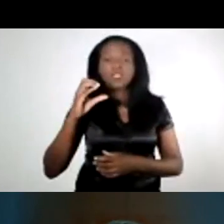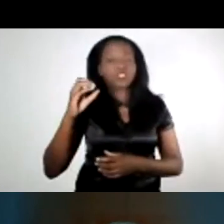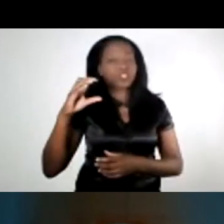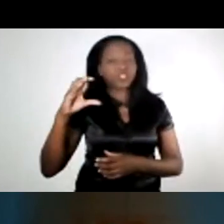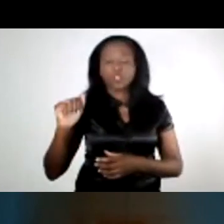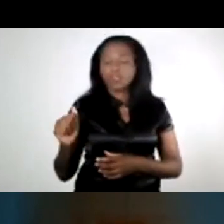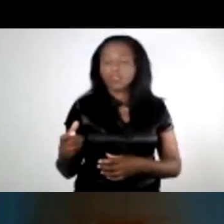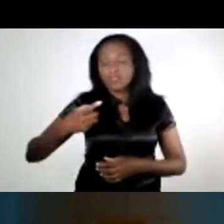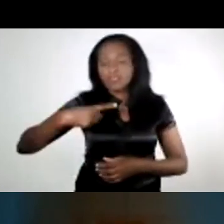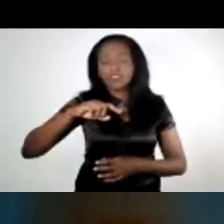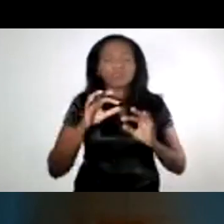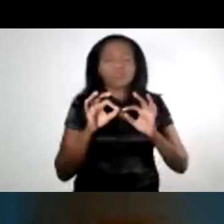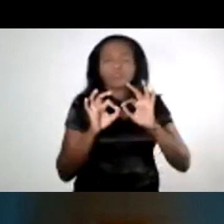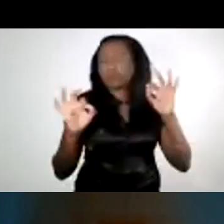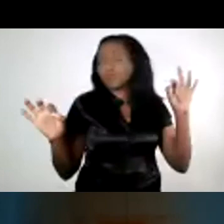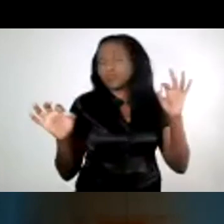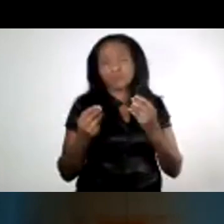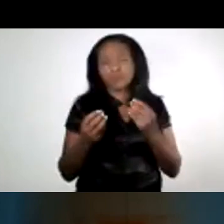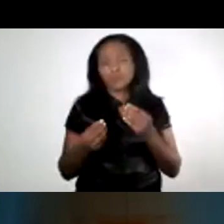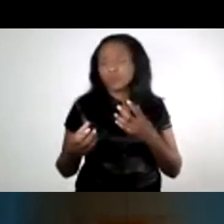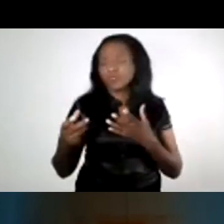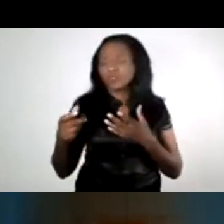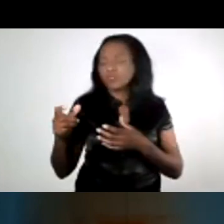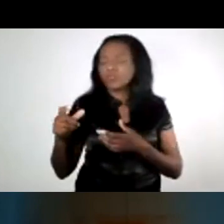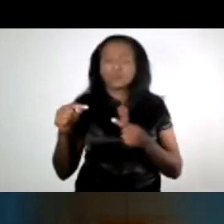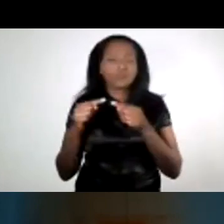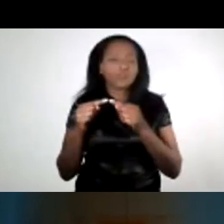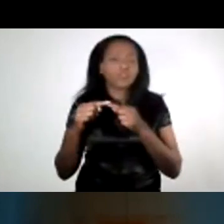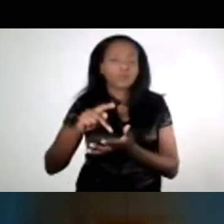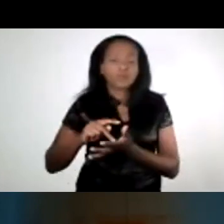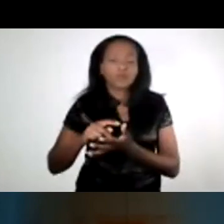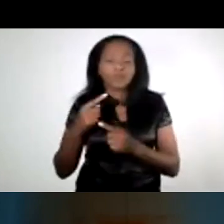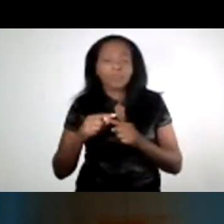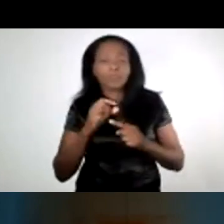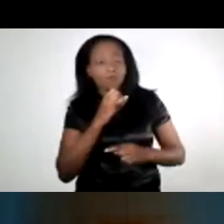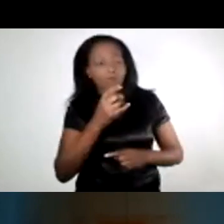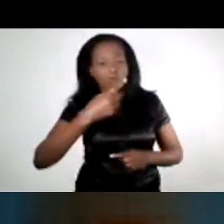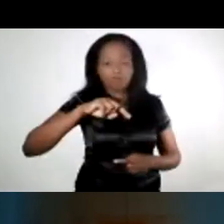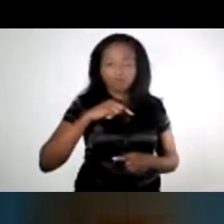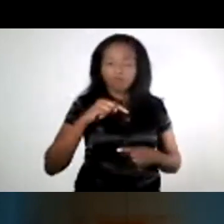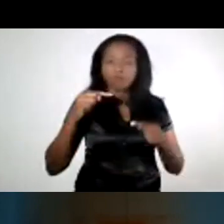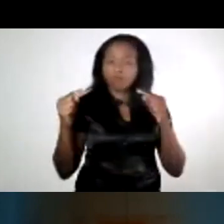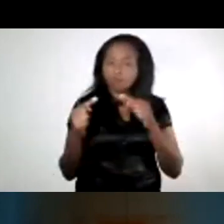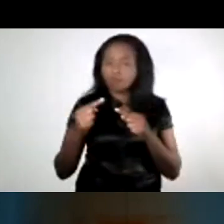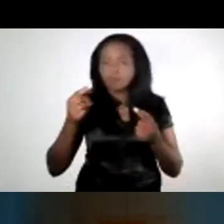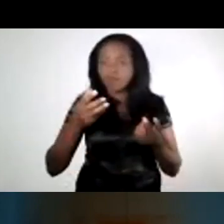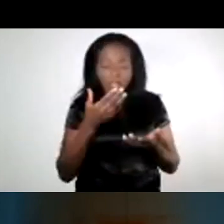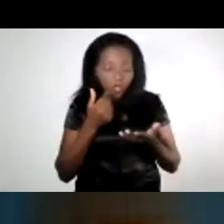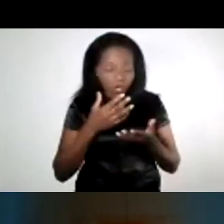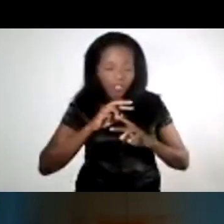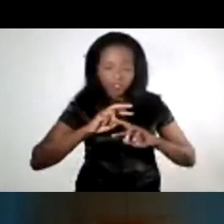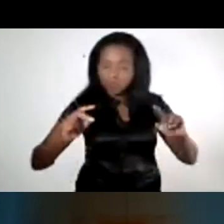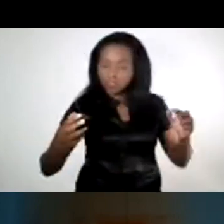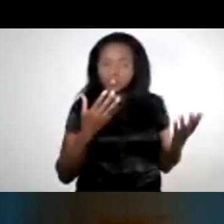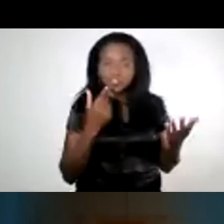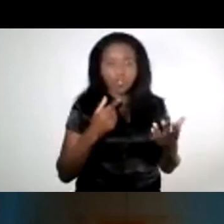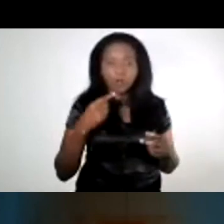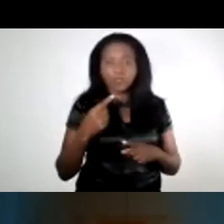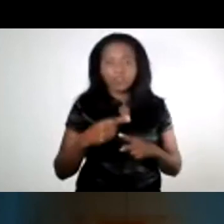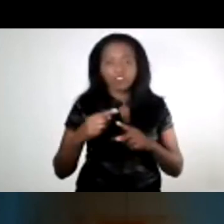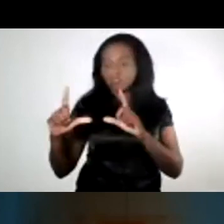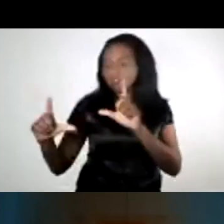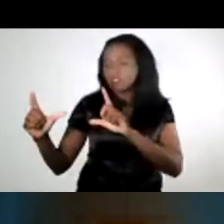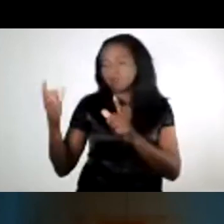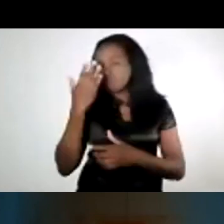da representatividade, porque se a gente é o que a gente come, a gente não se vê na televisão, porque a gente não come isso que passa na